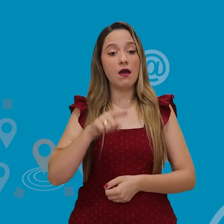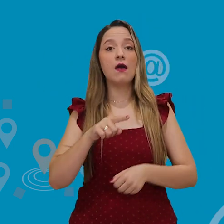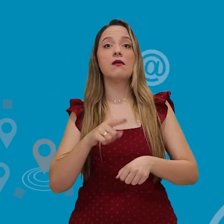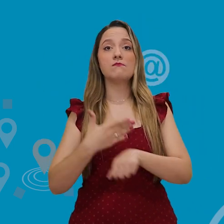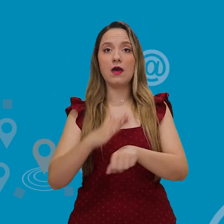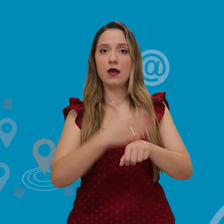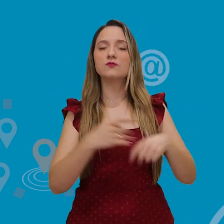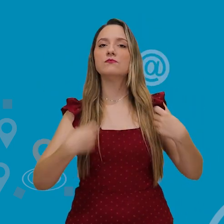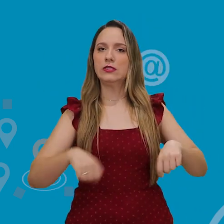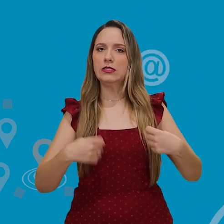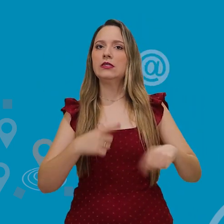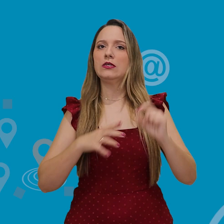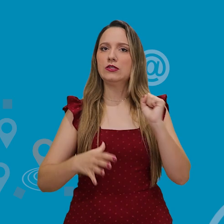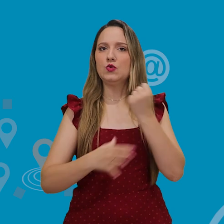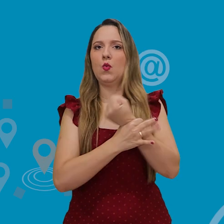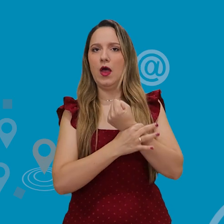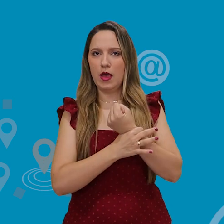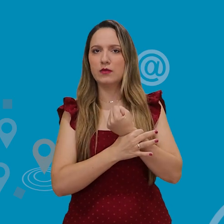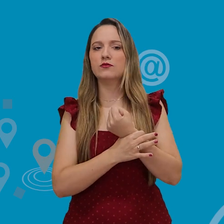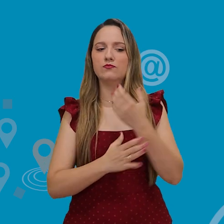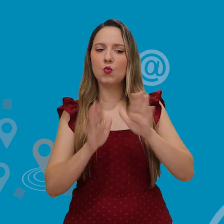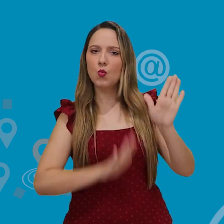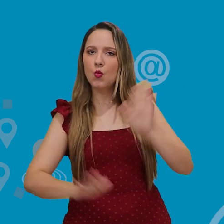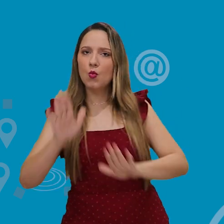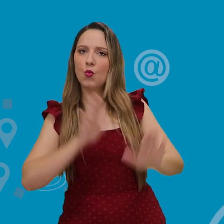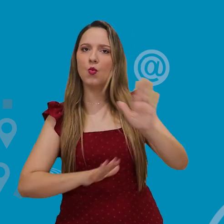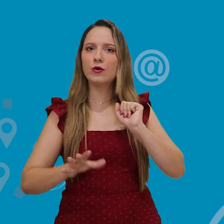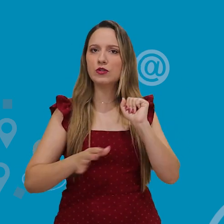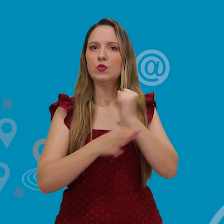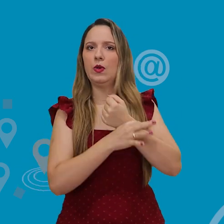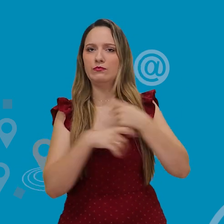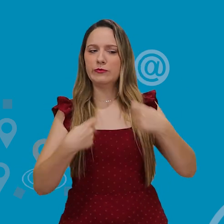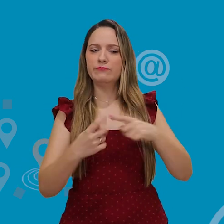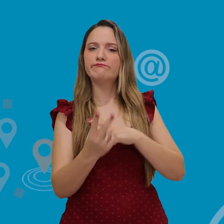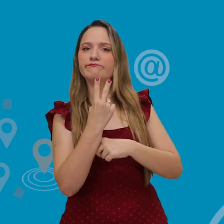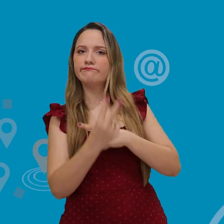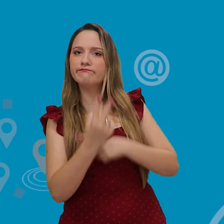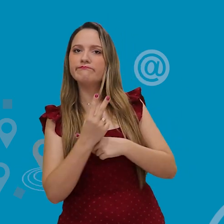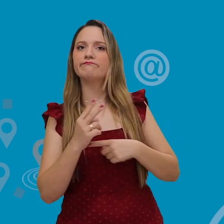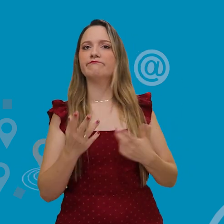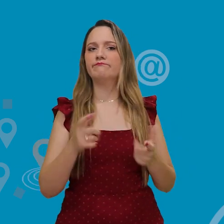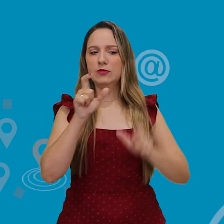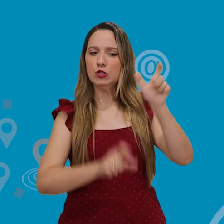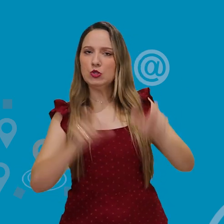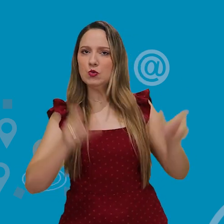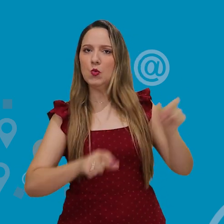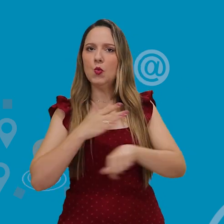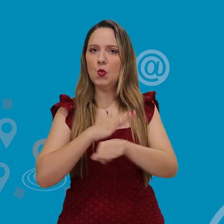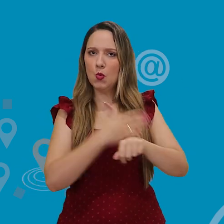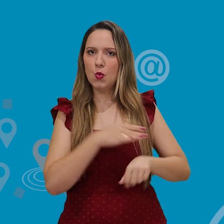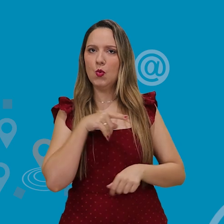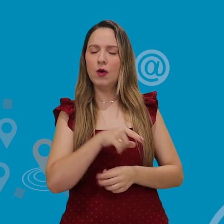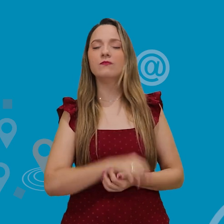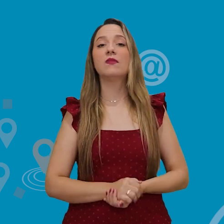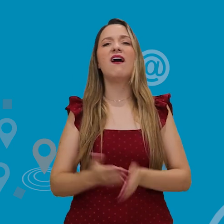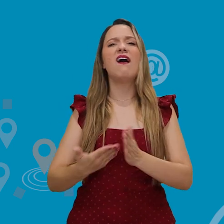requerem um certo equipamento de segurança, né, um cuidado com a segurança de quem pratica. E geralmente